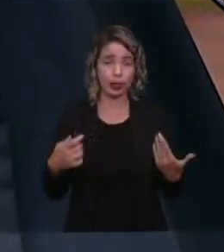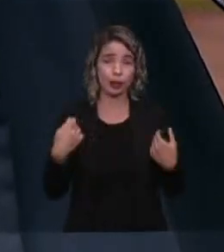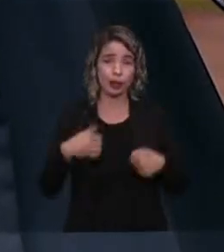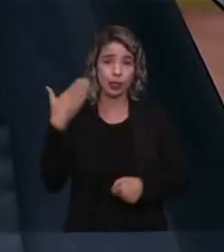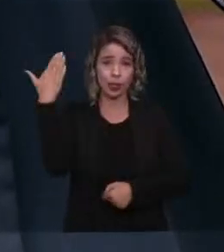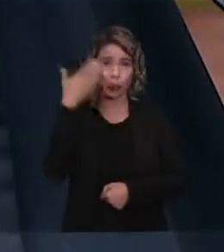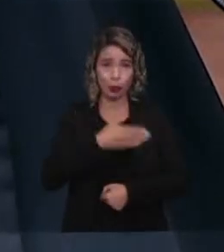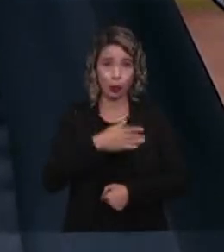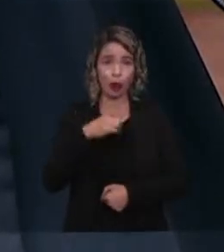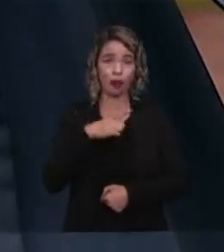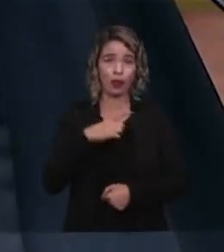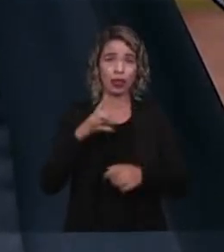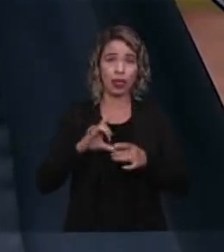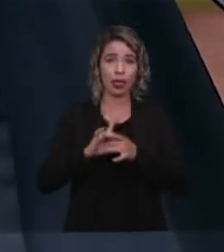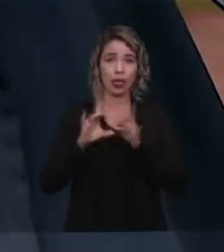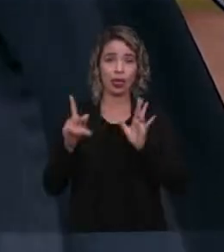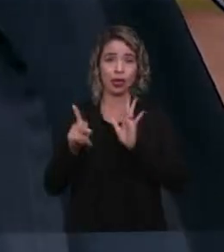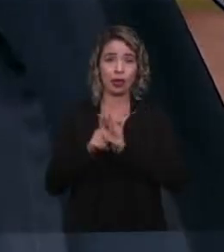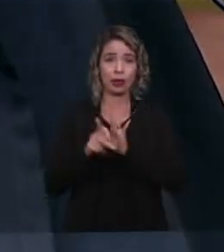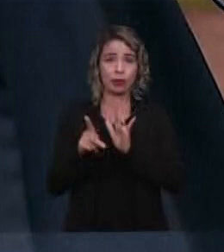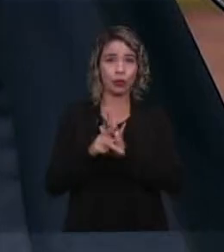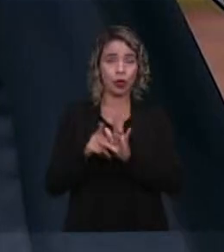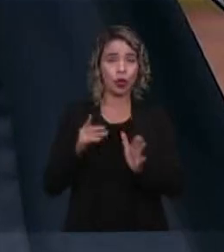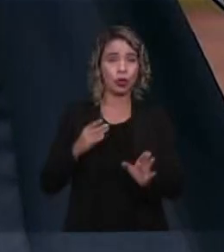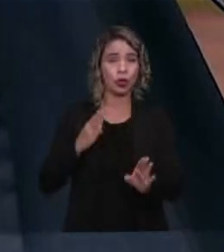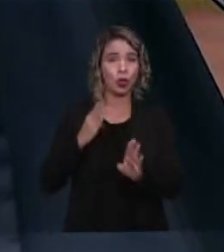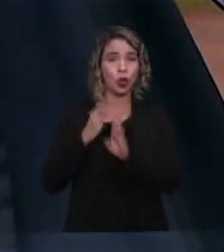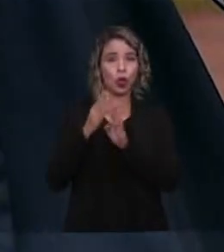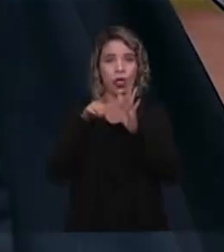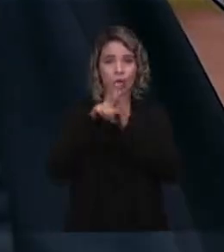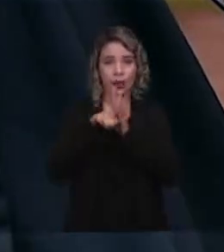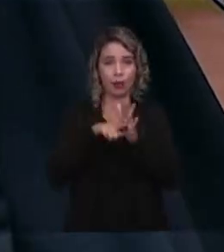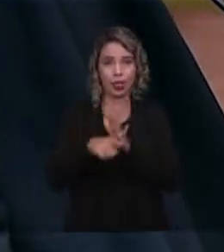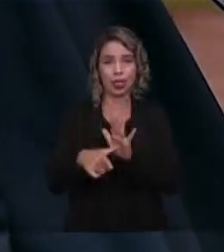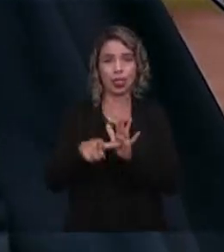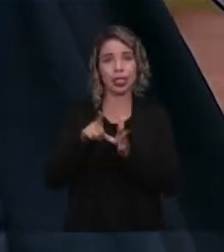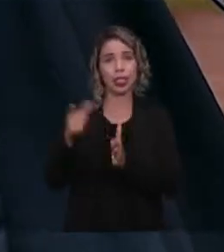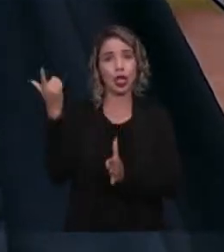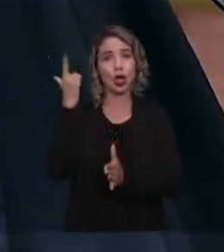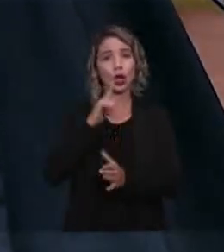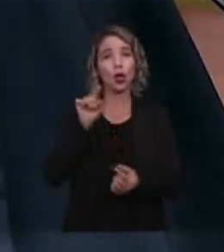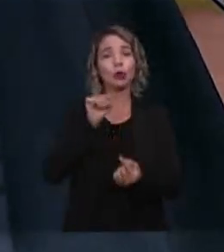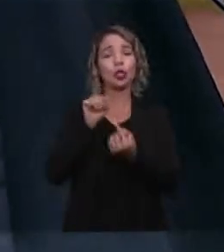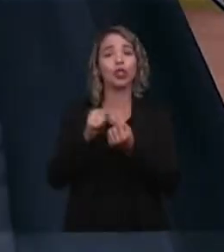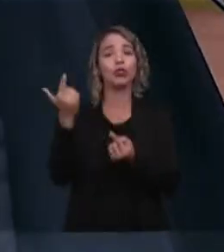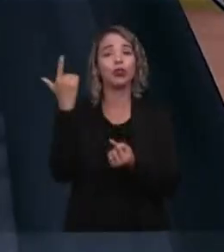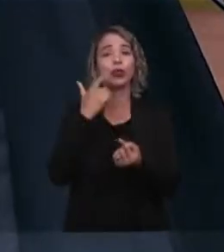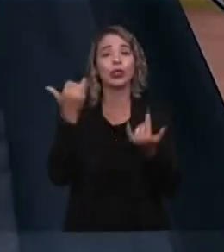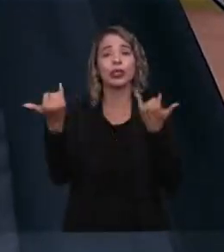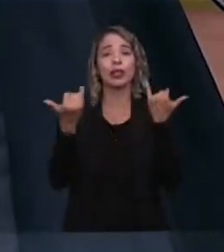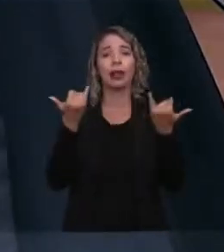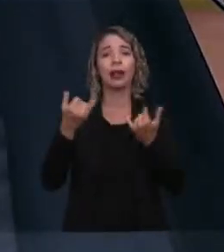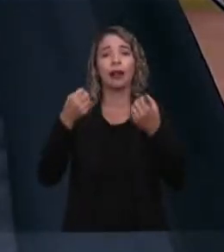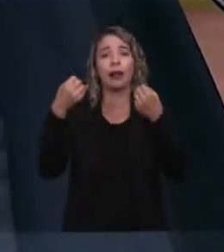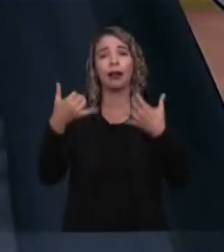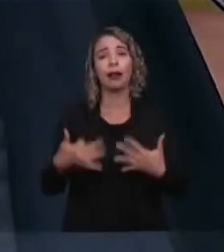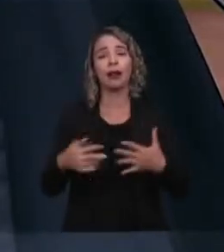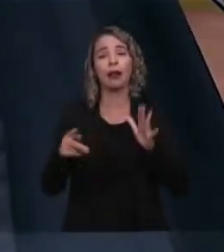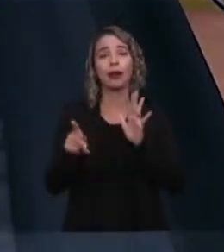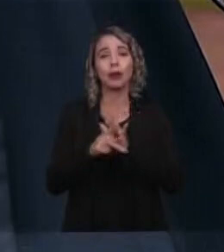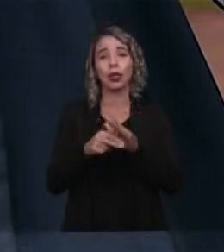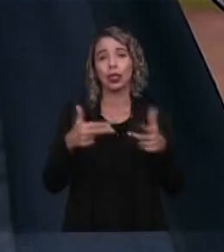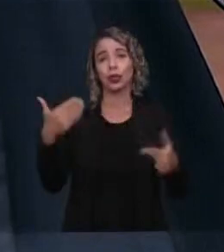prova tem aptidão para autorizar a deflagração da investigação preliminar visando adquirir coisas materiais, traços ou declarações dotadas de